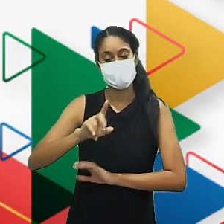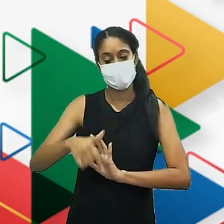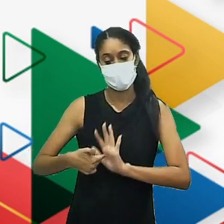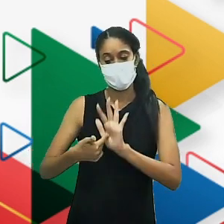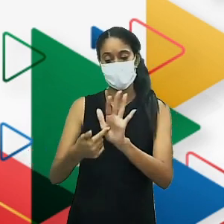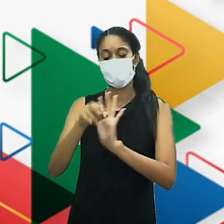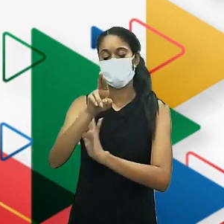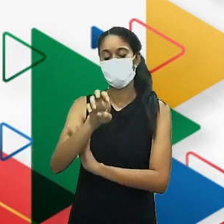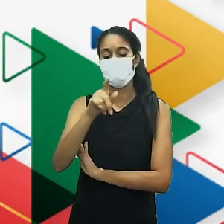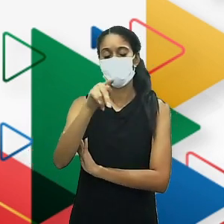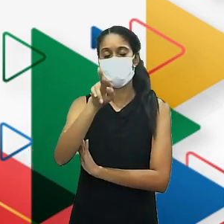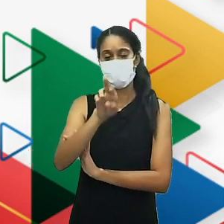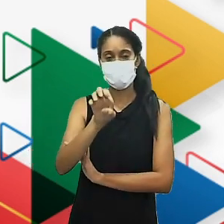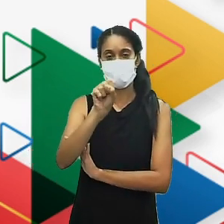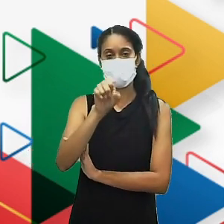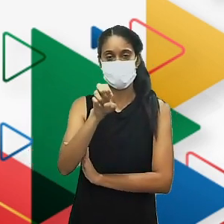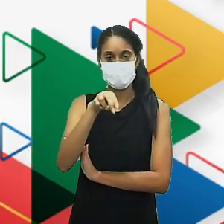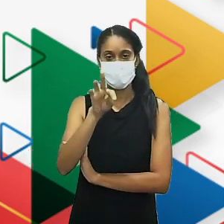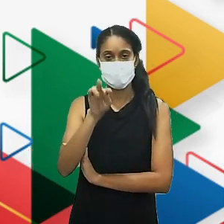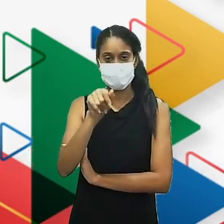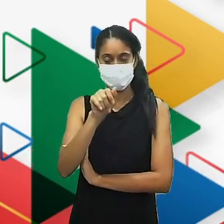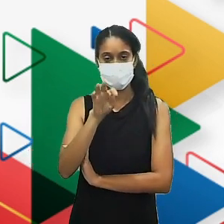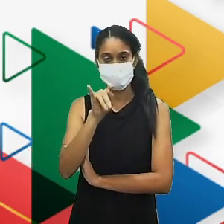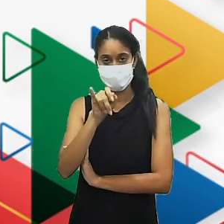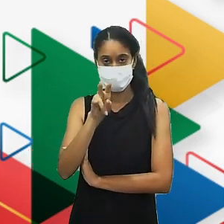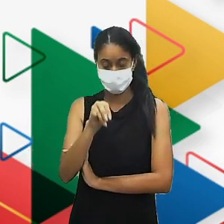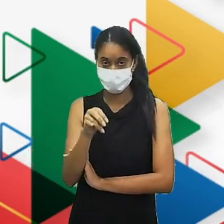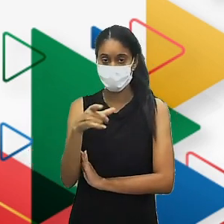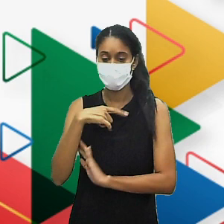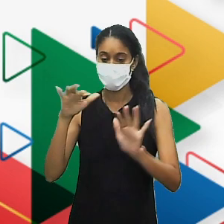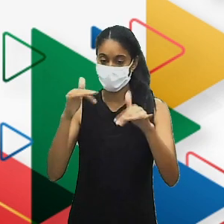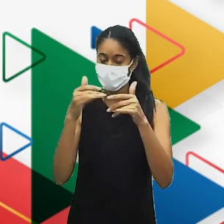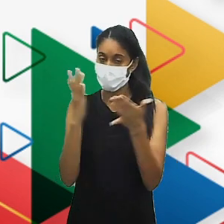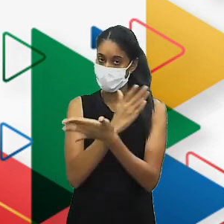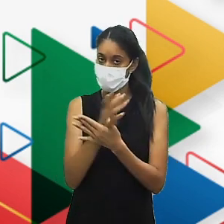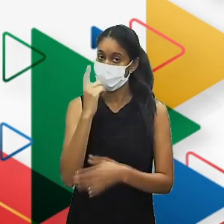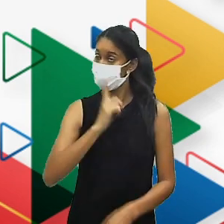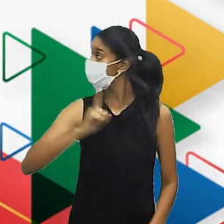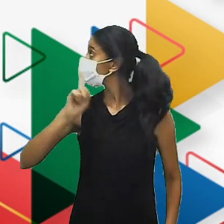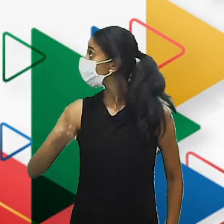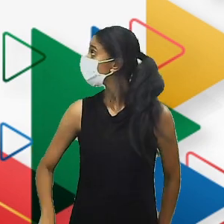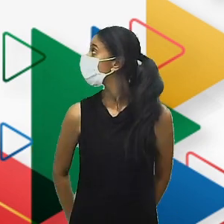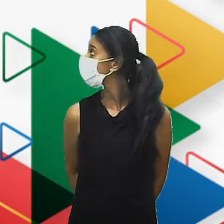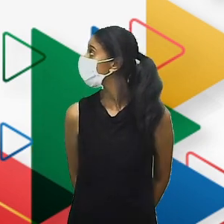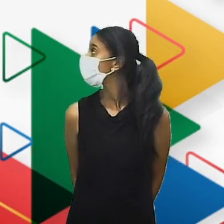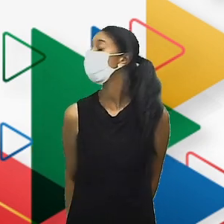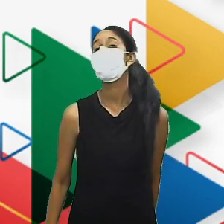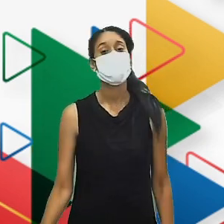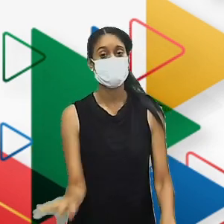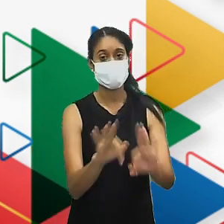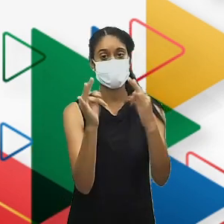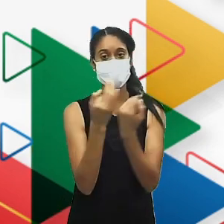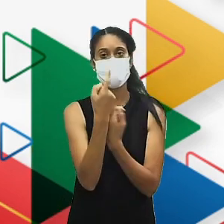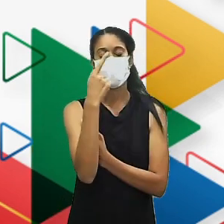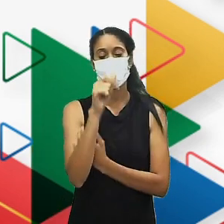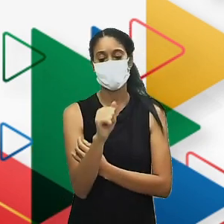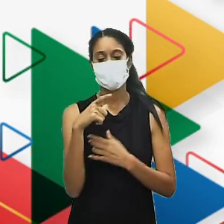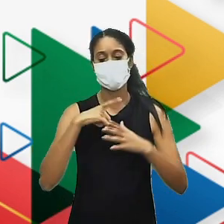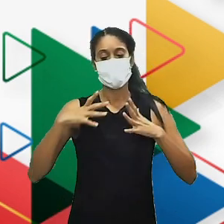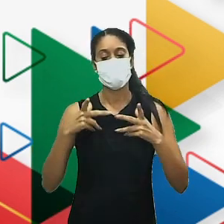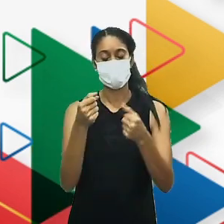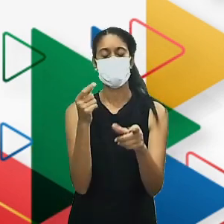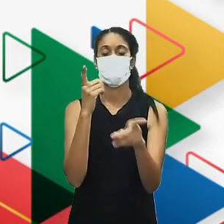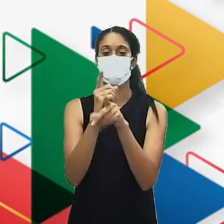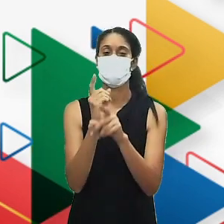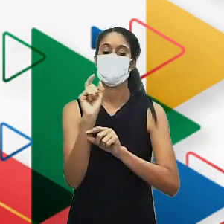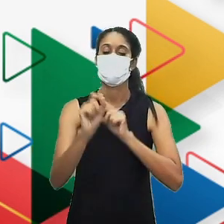tá certo? E eu chamei a atenção para alguns deles, tá bom? Por exemplo, família 1A, você vai encontrar todos eles com